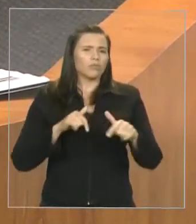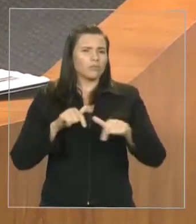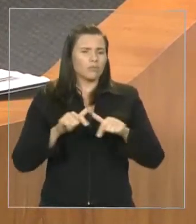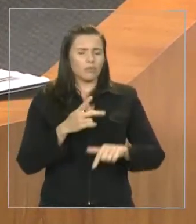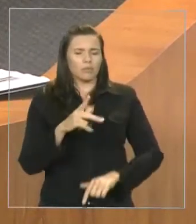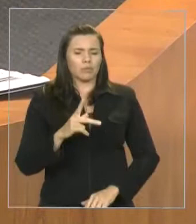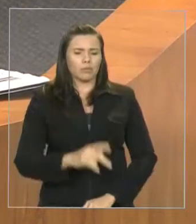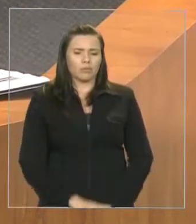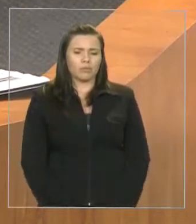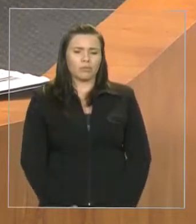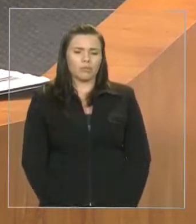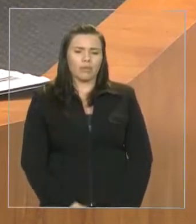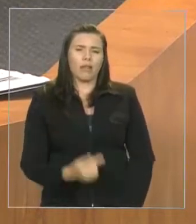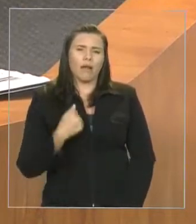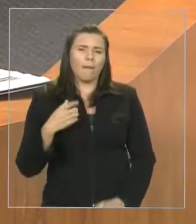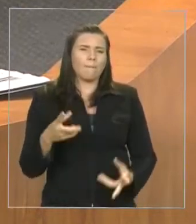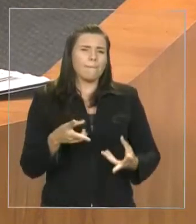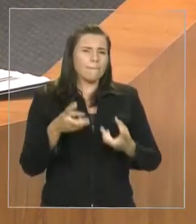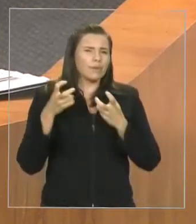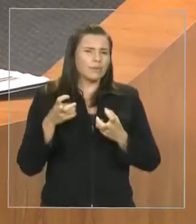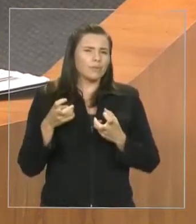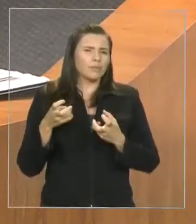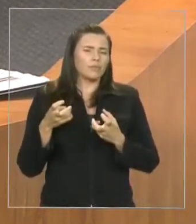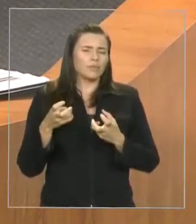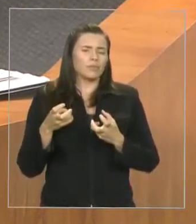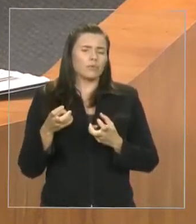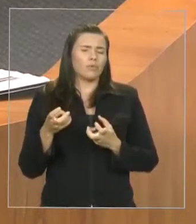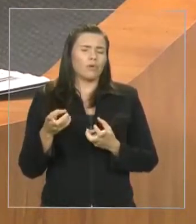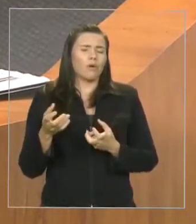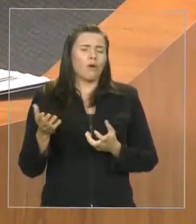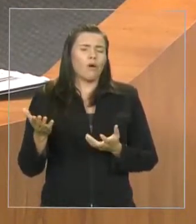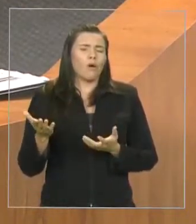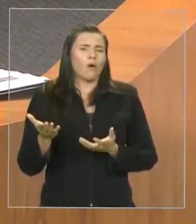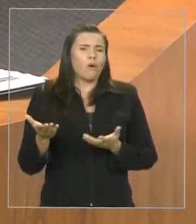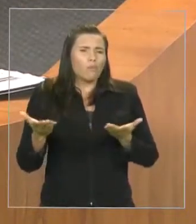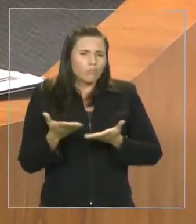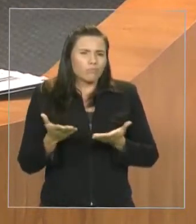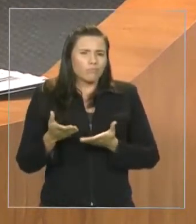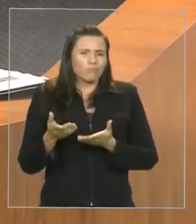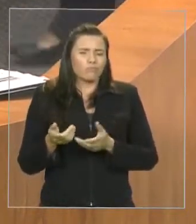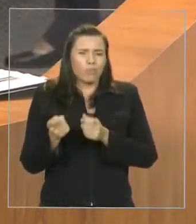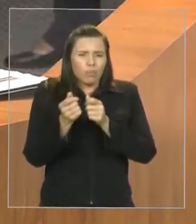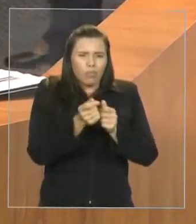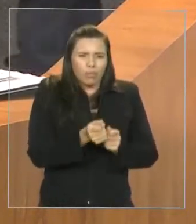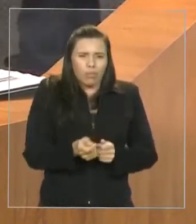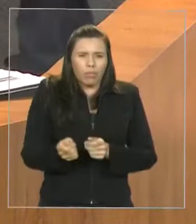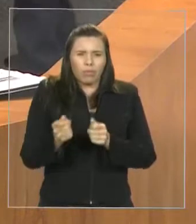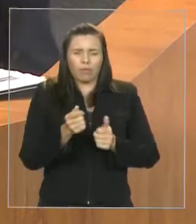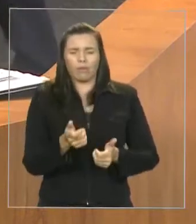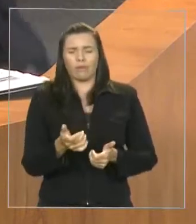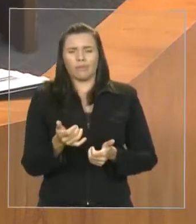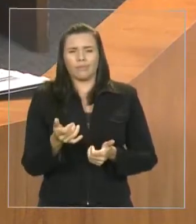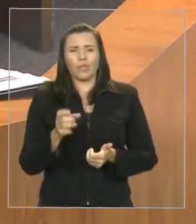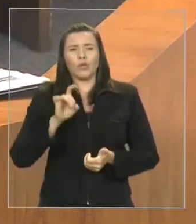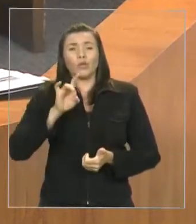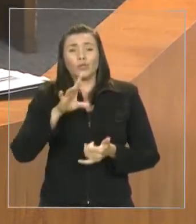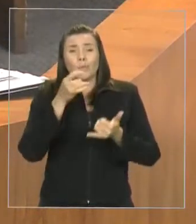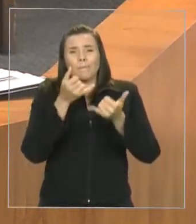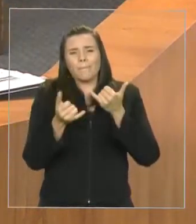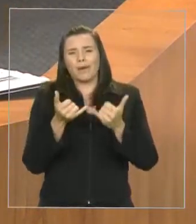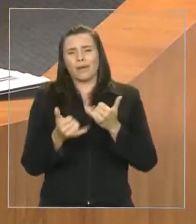Contentamo-nos hoje com as fórmulas e aparências, porque estas mesmas vão se dissipando pouco a